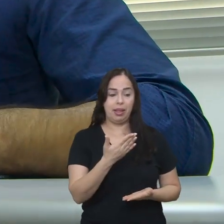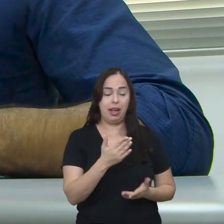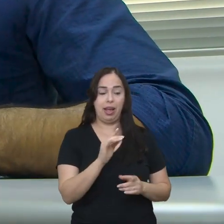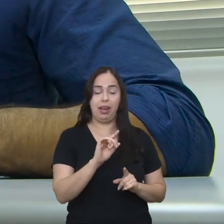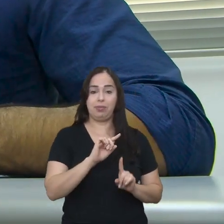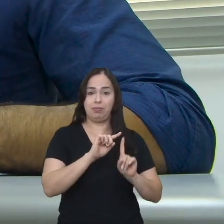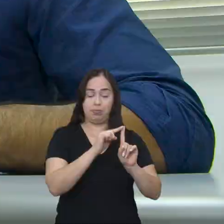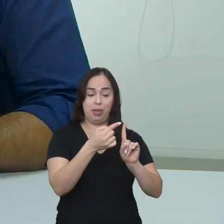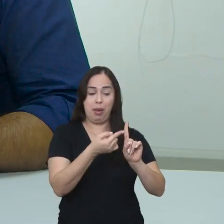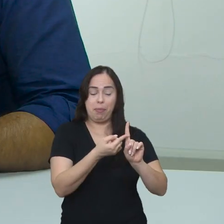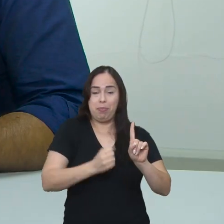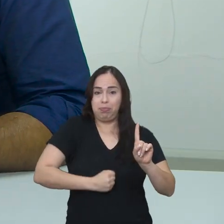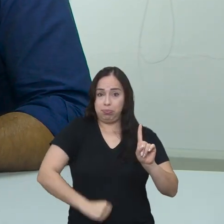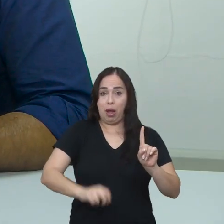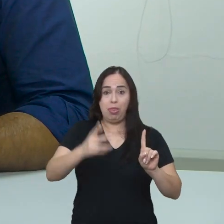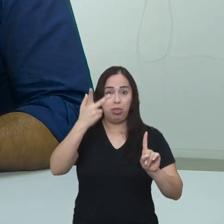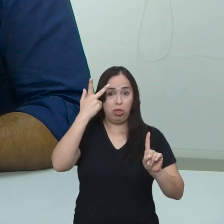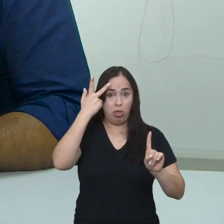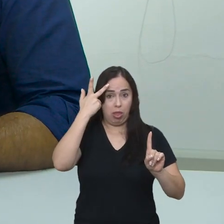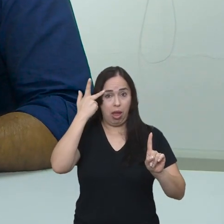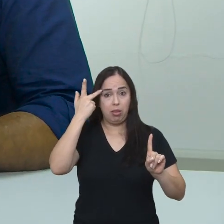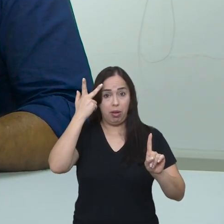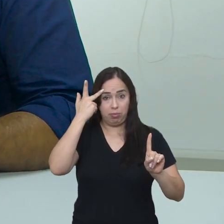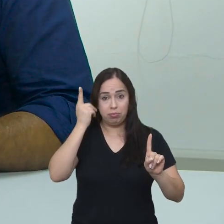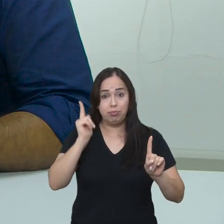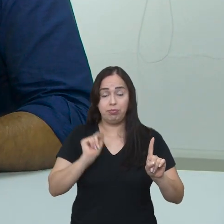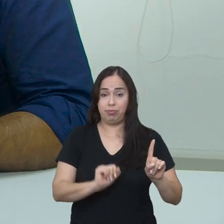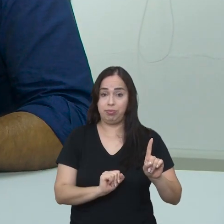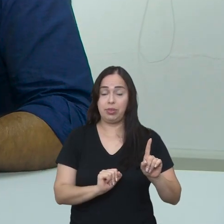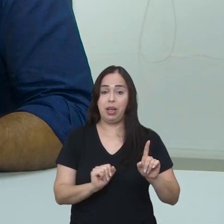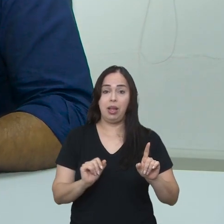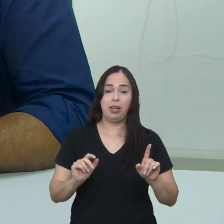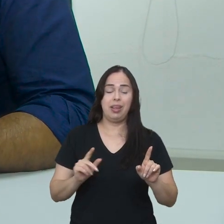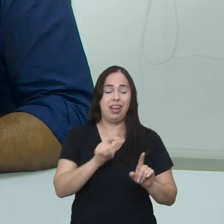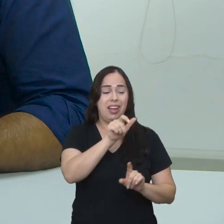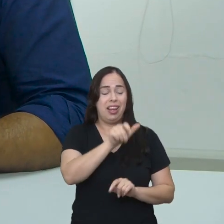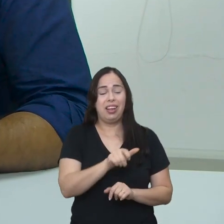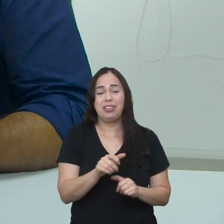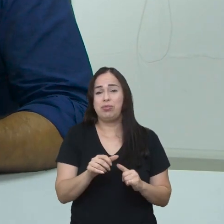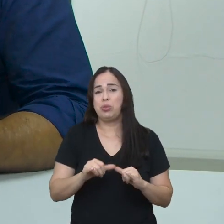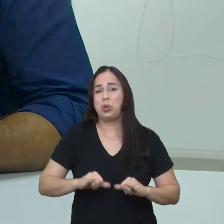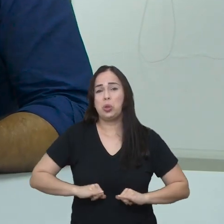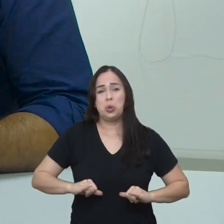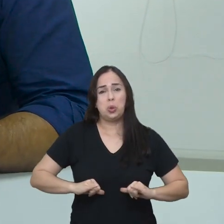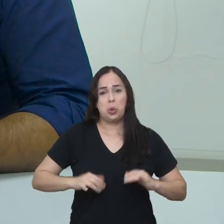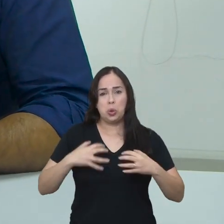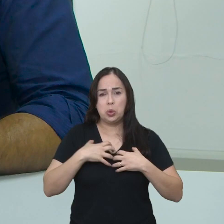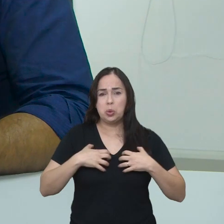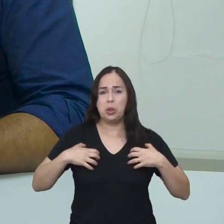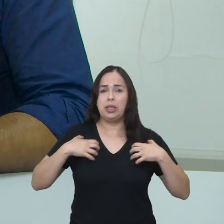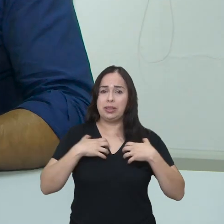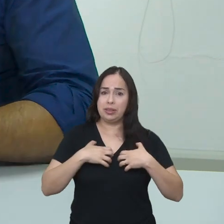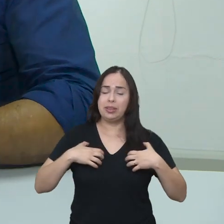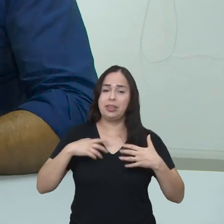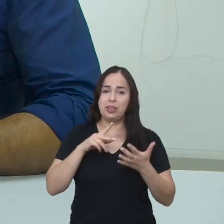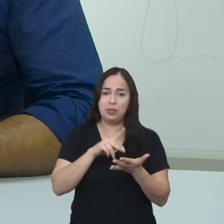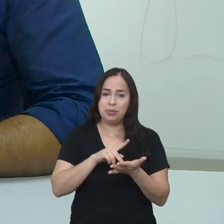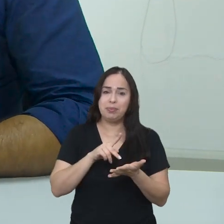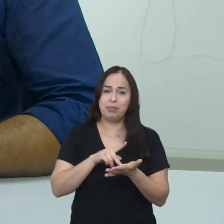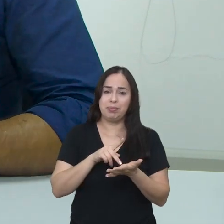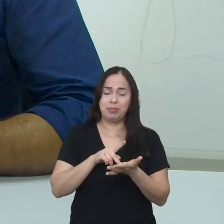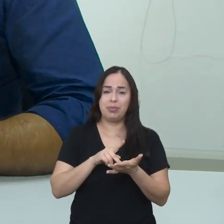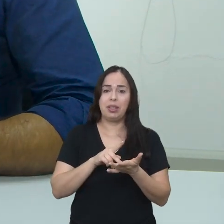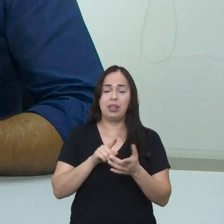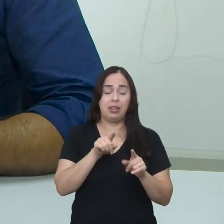depressão quando ela tem uma perda gestacional tá que é um aborto espontâneo ela fica